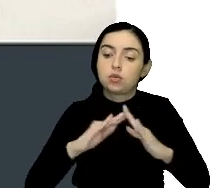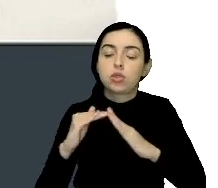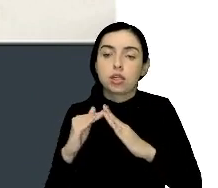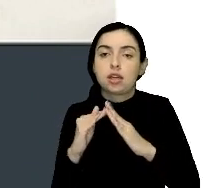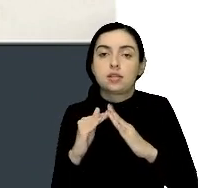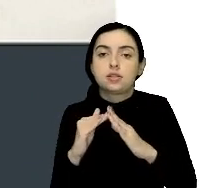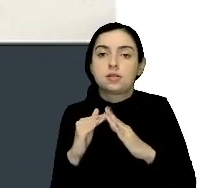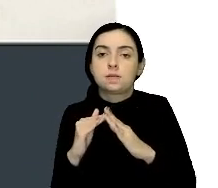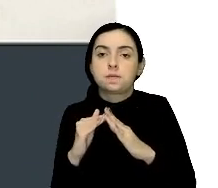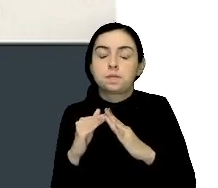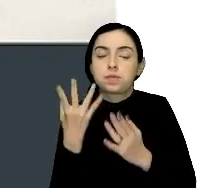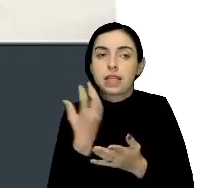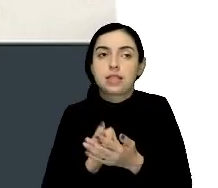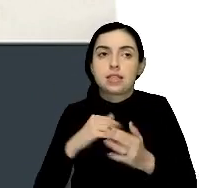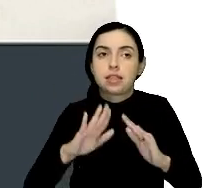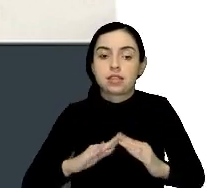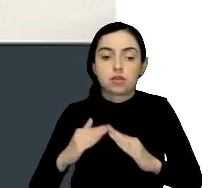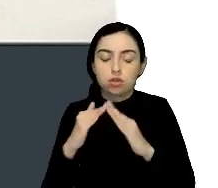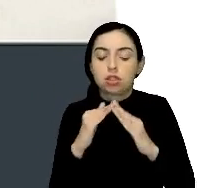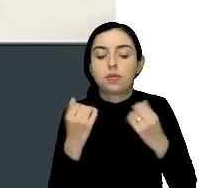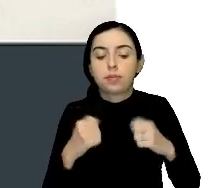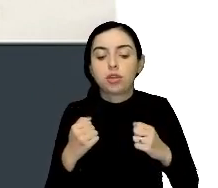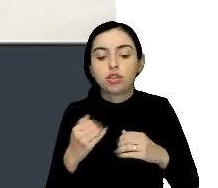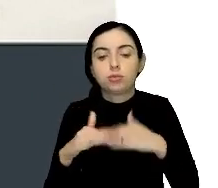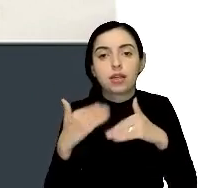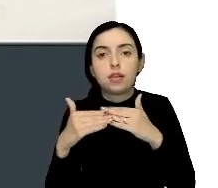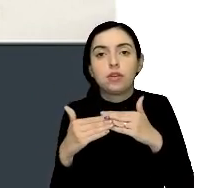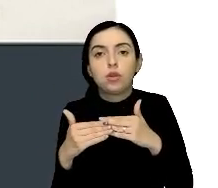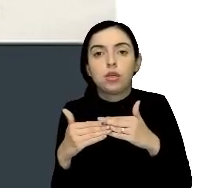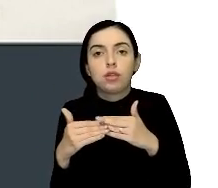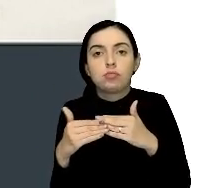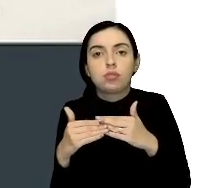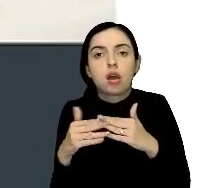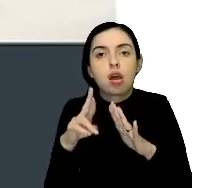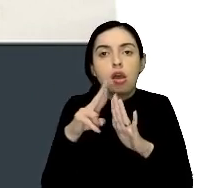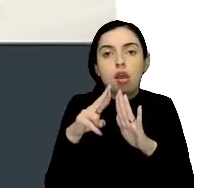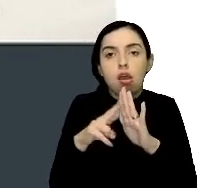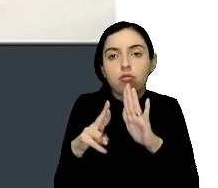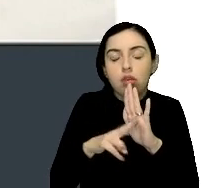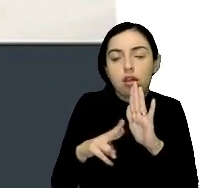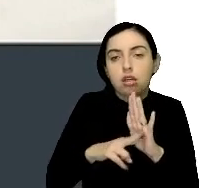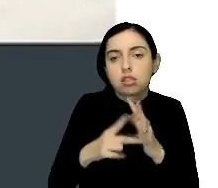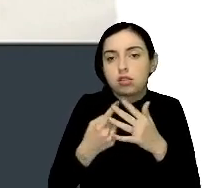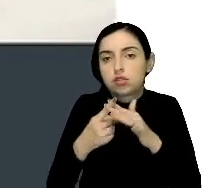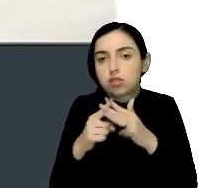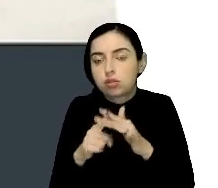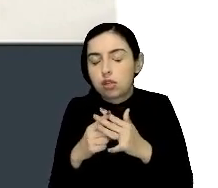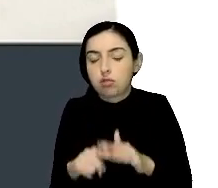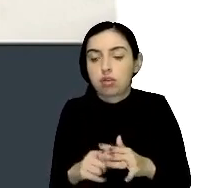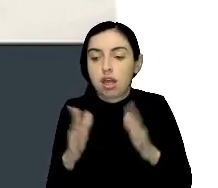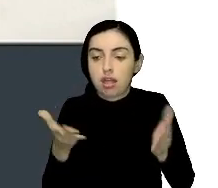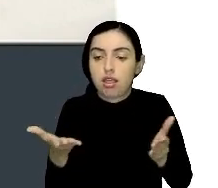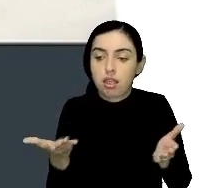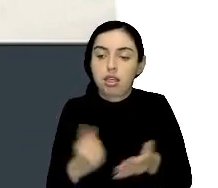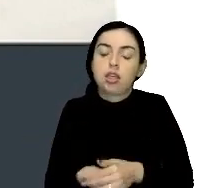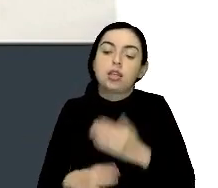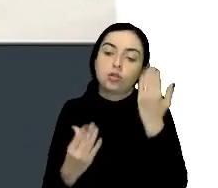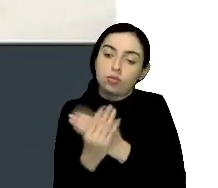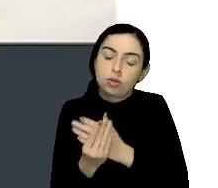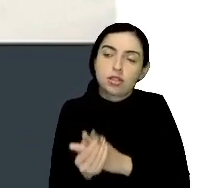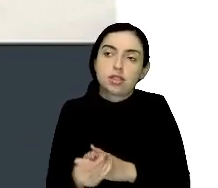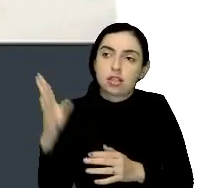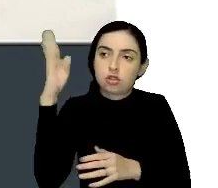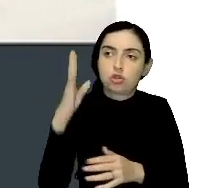autorização de residência, portanto, pode passar por regularizações, por outros atos aqui dentro do país. Então, hoje a regra